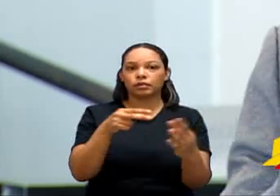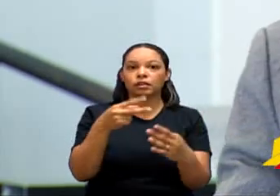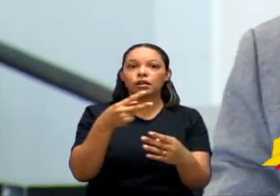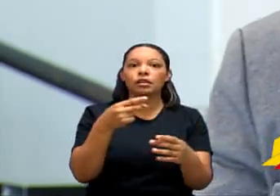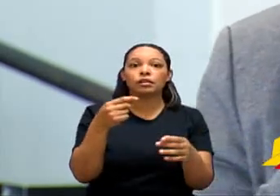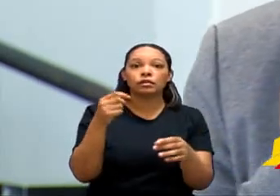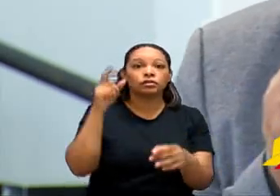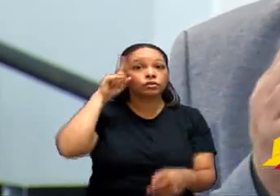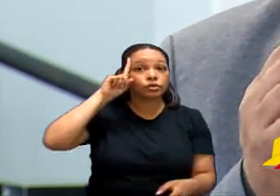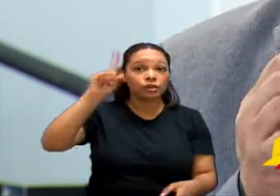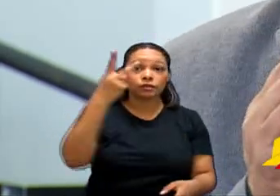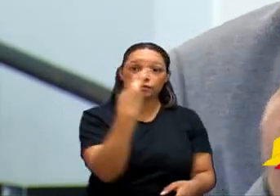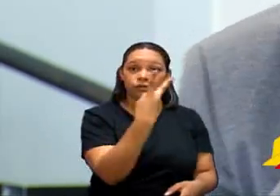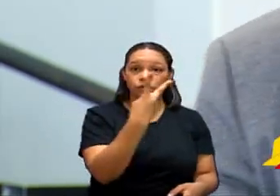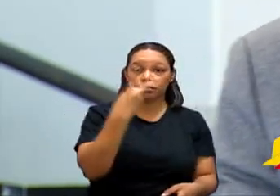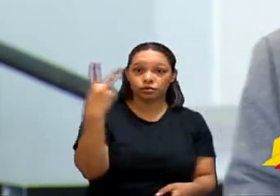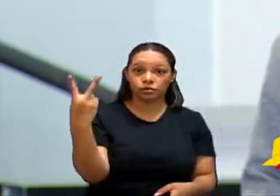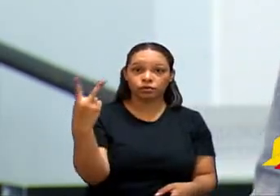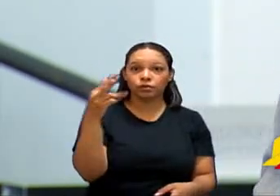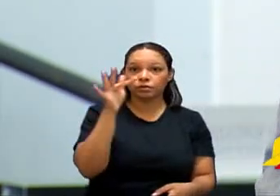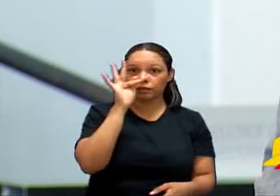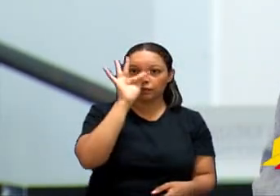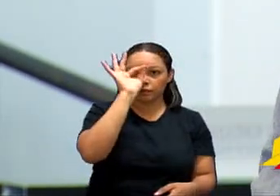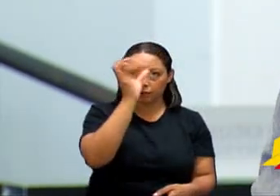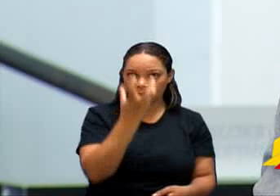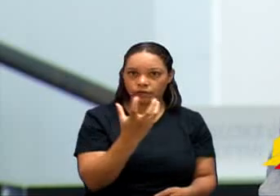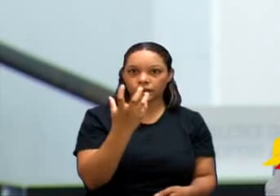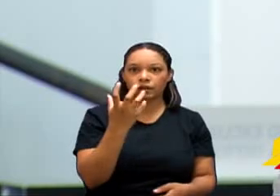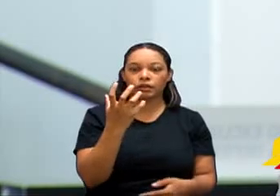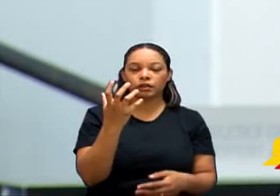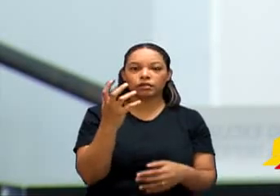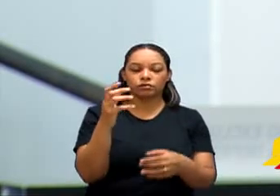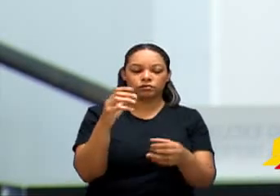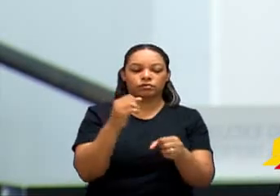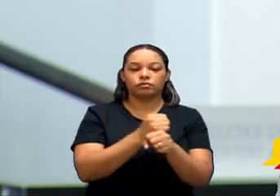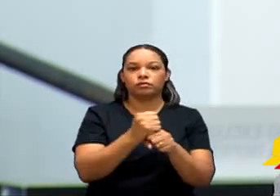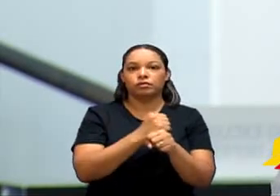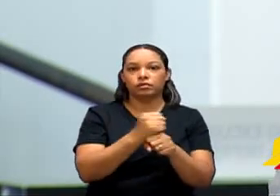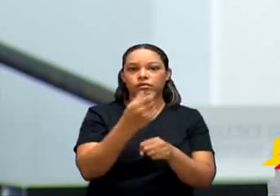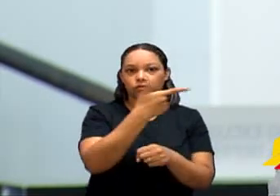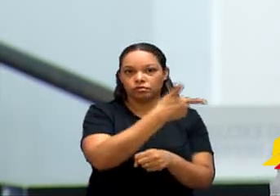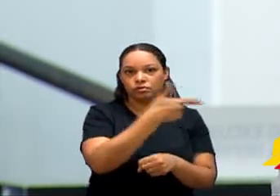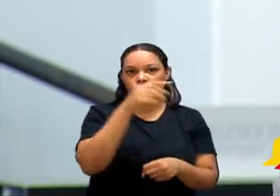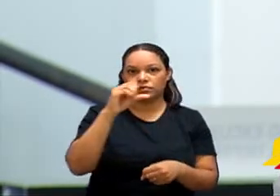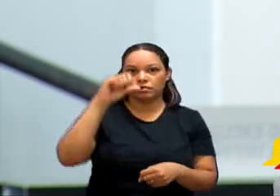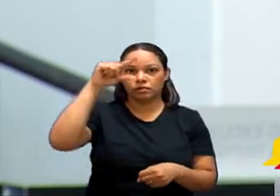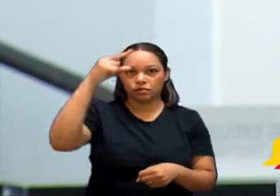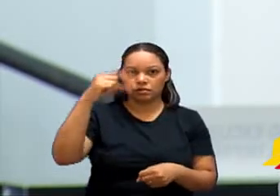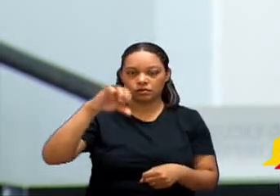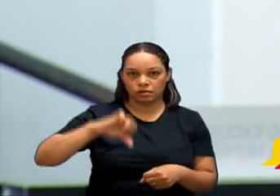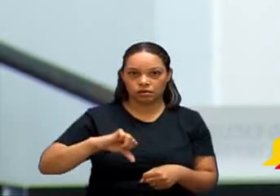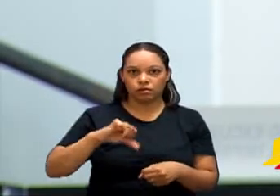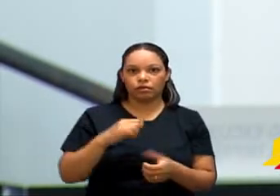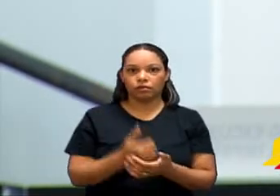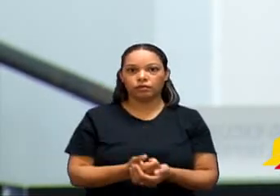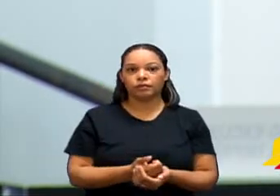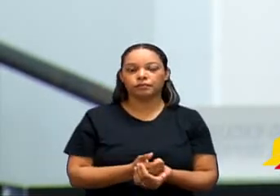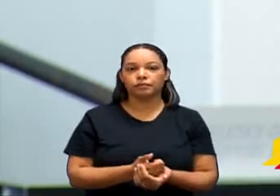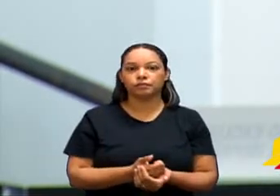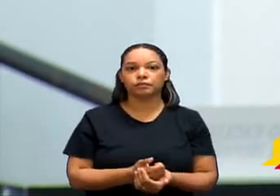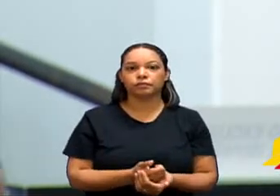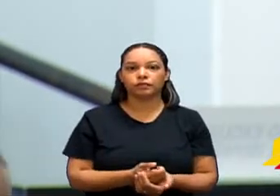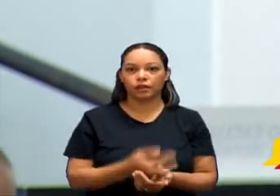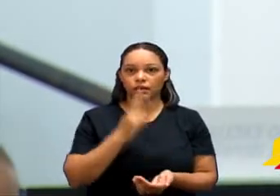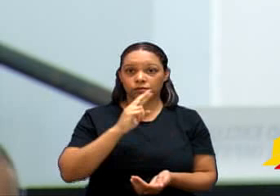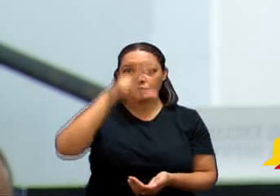22 de fevereiro de 2019, a nossa proposta. Em resposta ao requerimento 007 de 2019, da autoria do